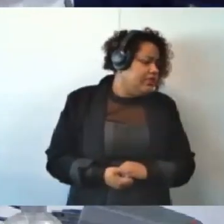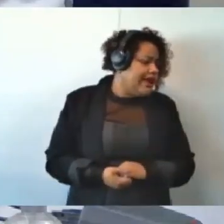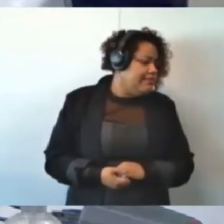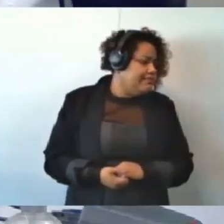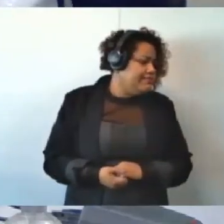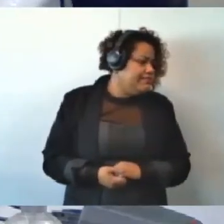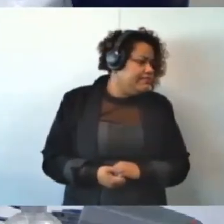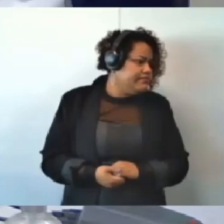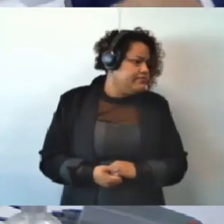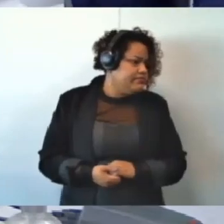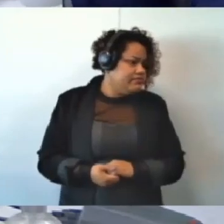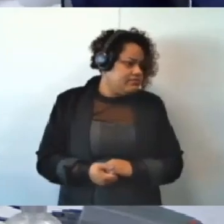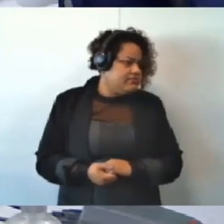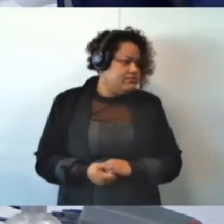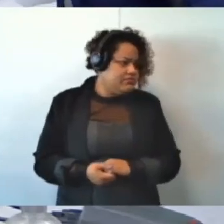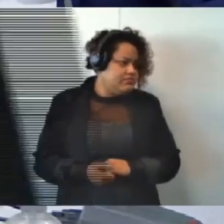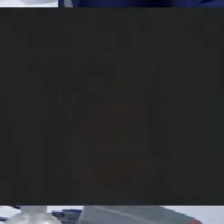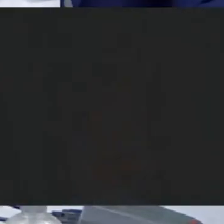gostaria